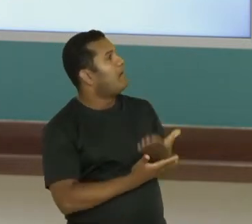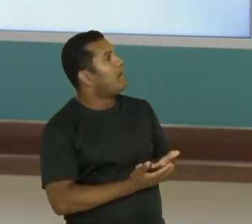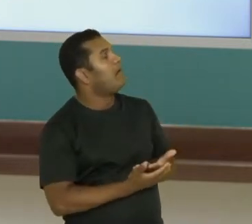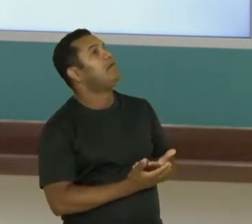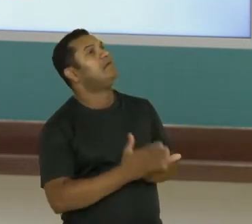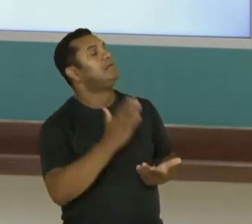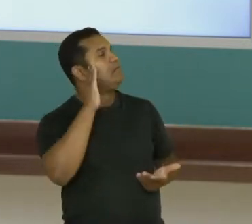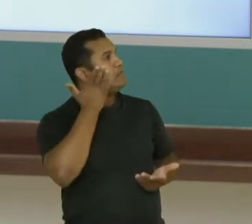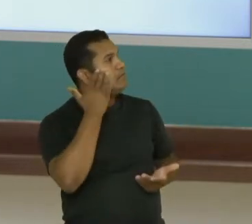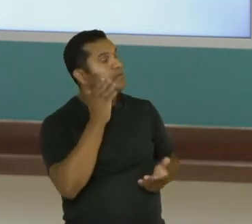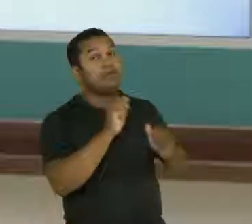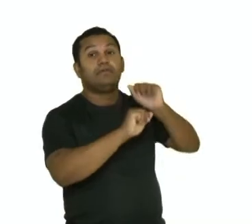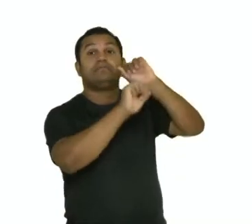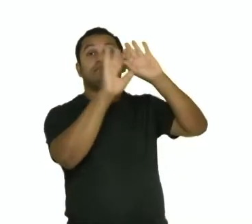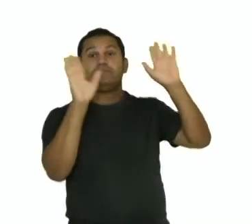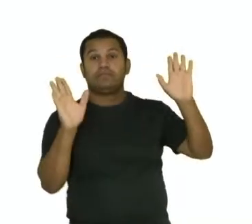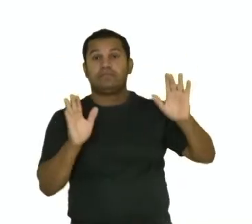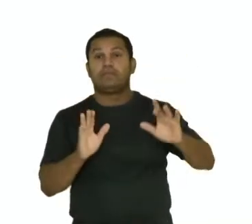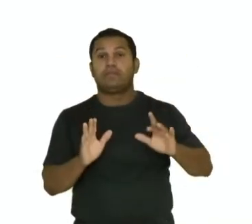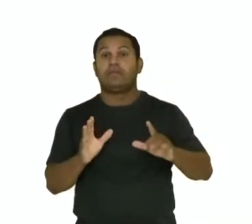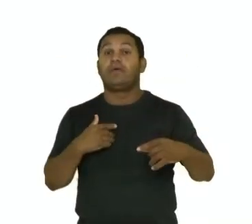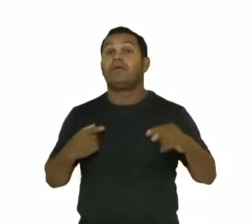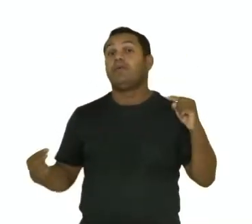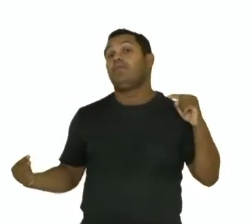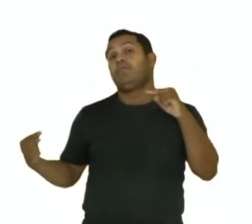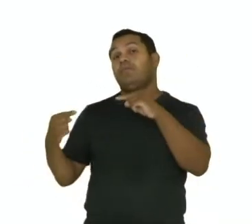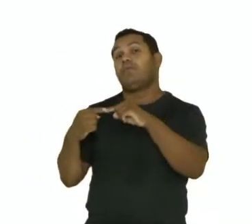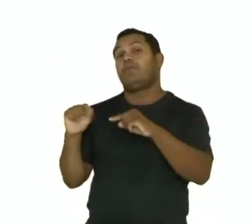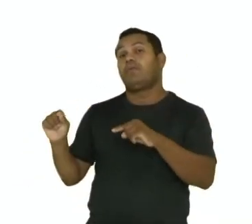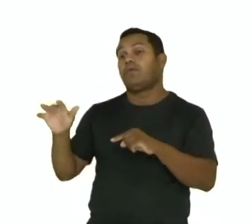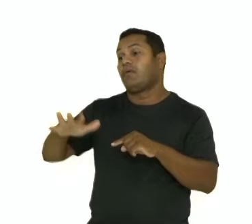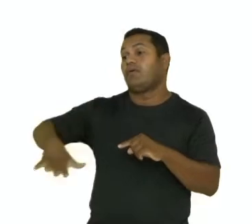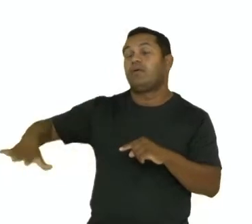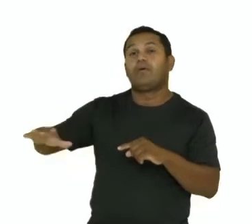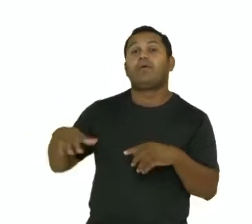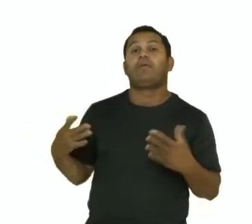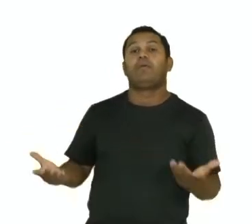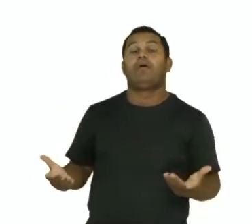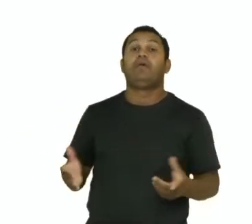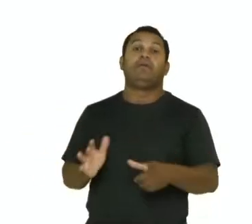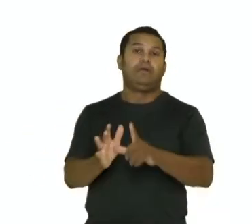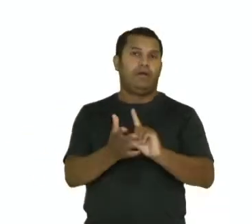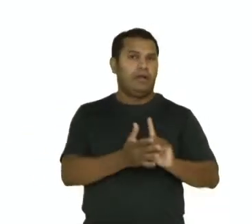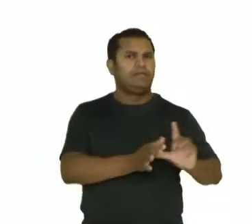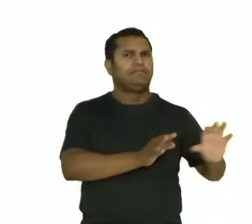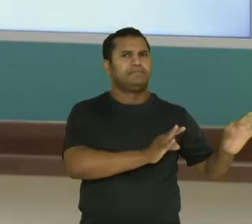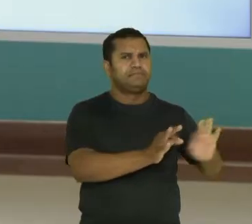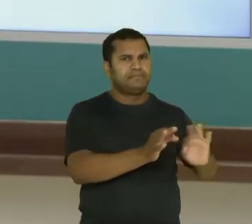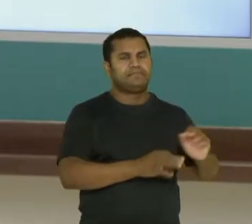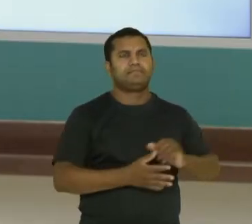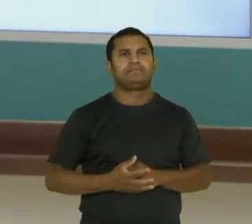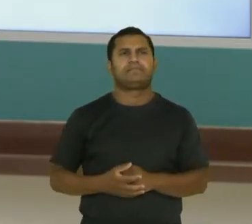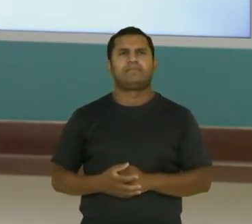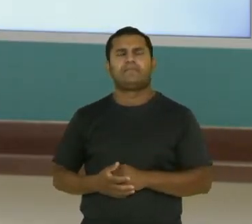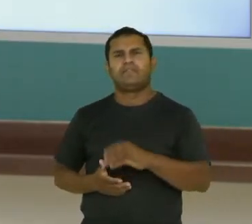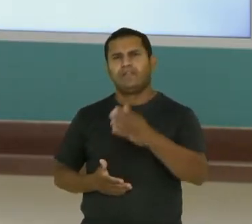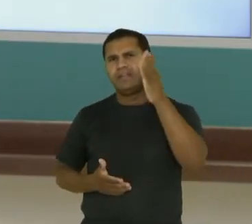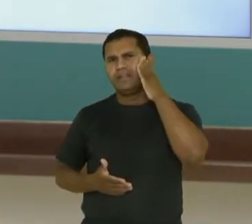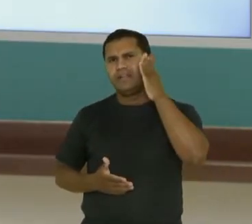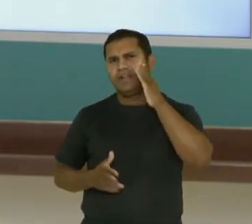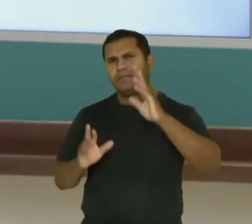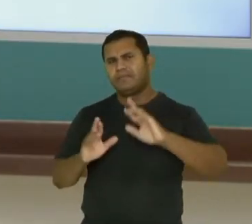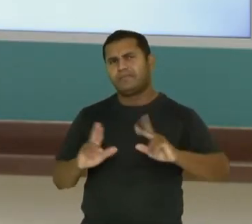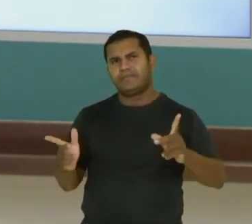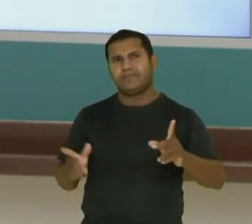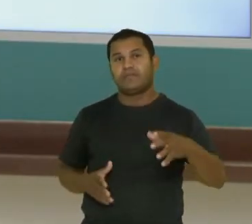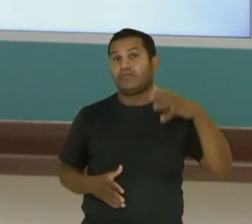ser planejado antes. E você sabe o que é um discurso direto? Você sabe o que é um discurso indireto? Há várias